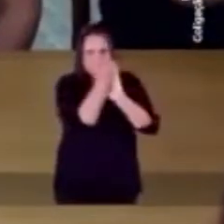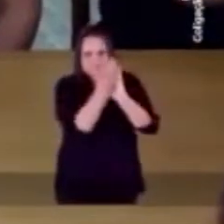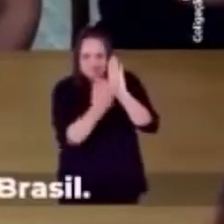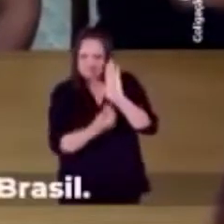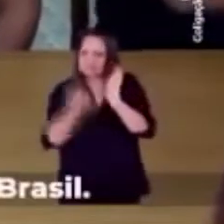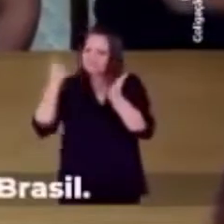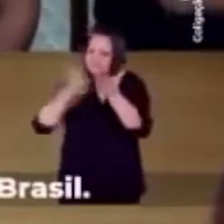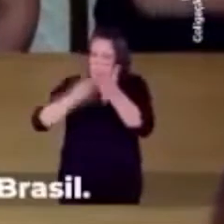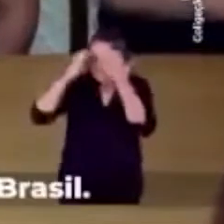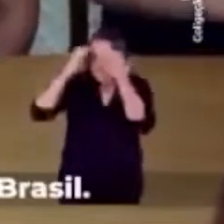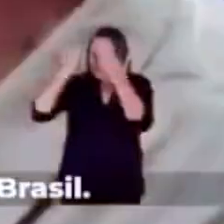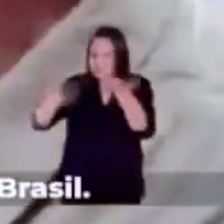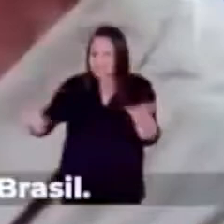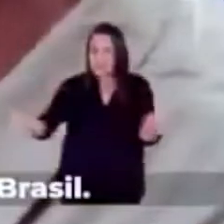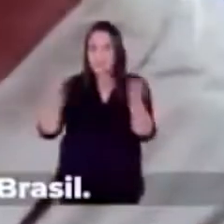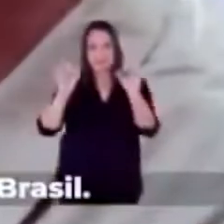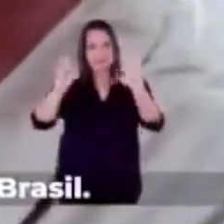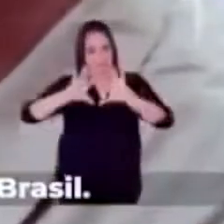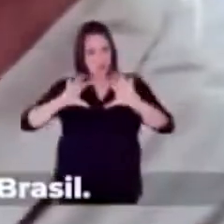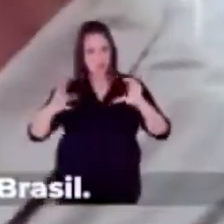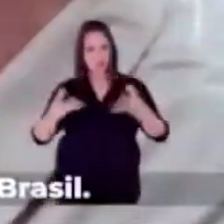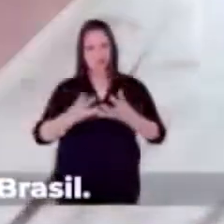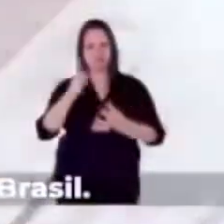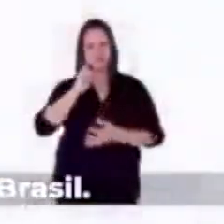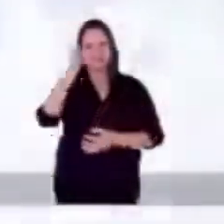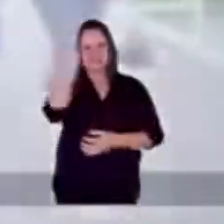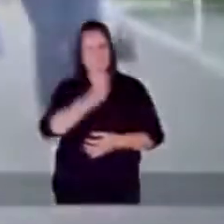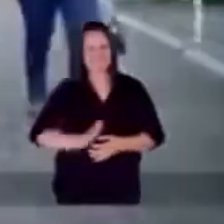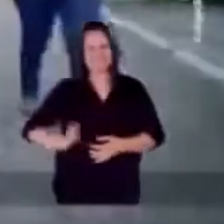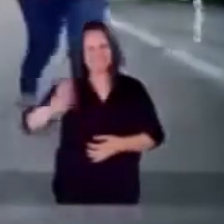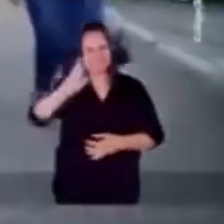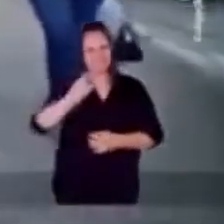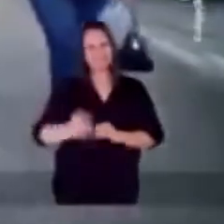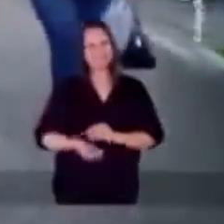você. Em especial aqui, da comunidade surda de todo o Brasil.